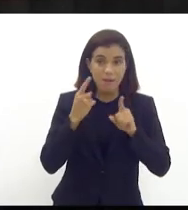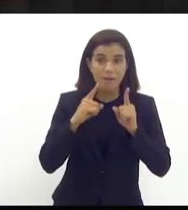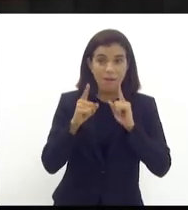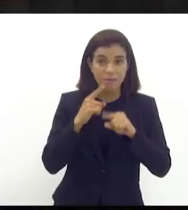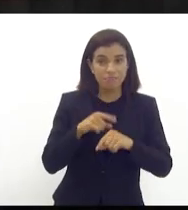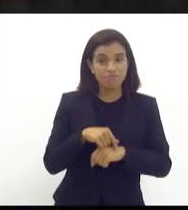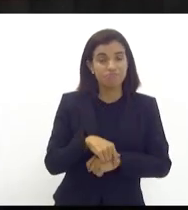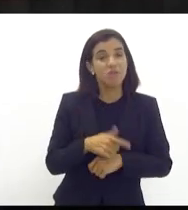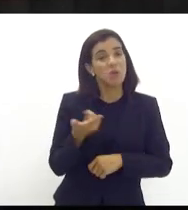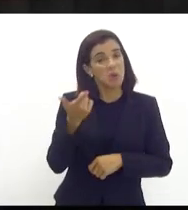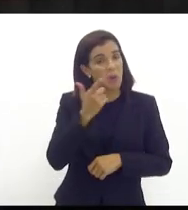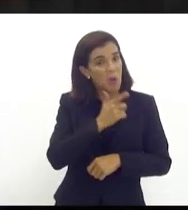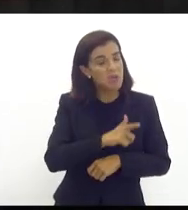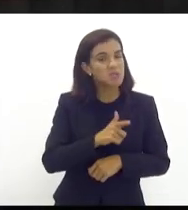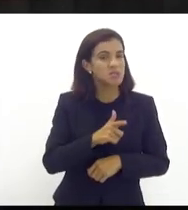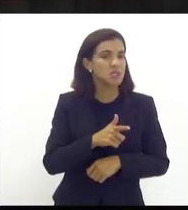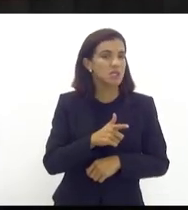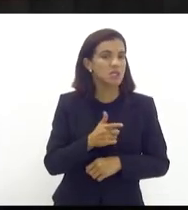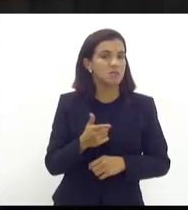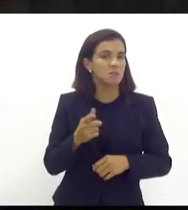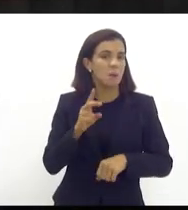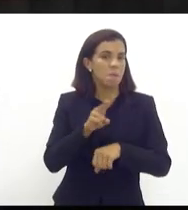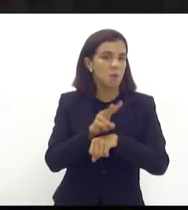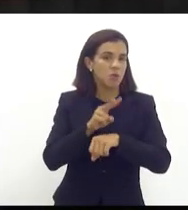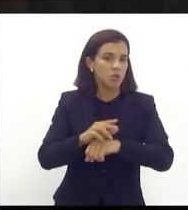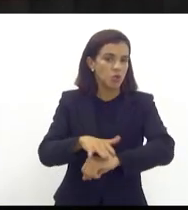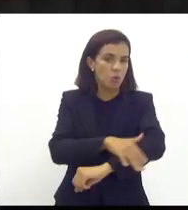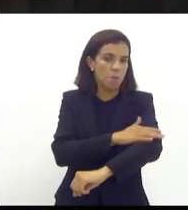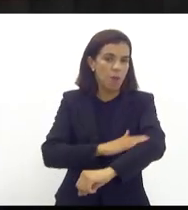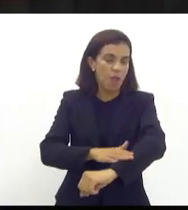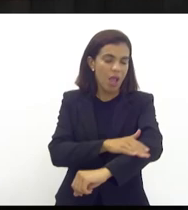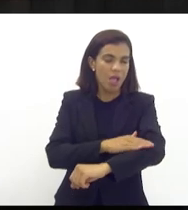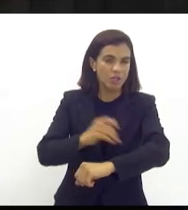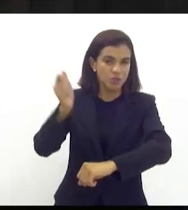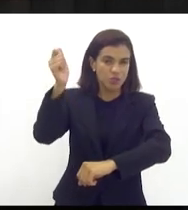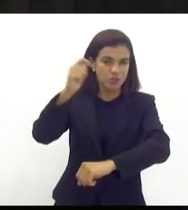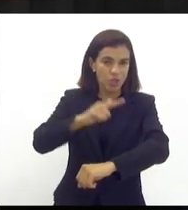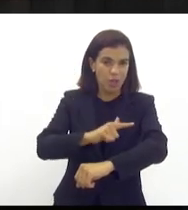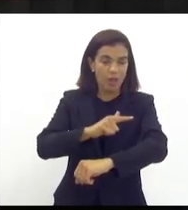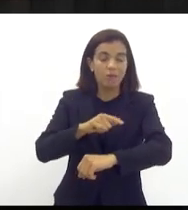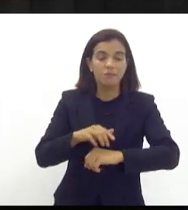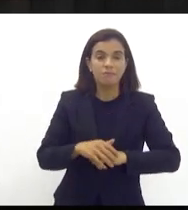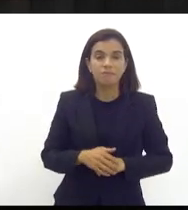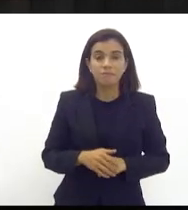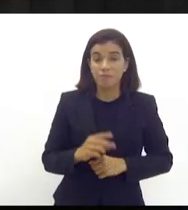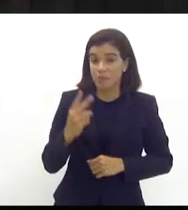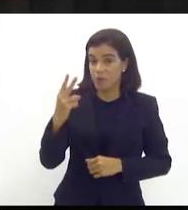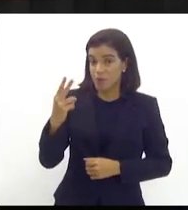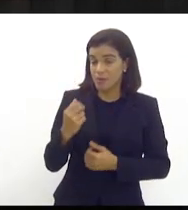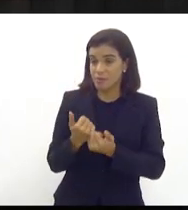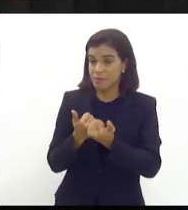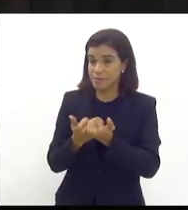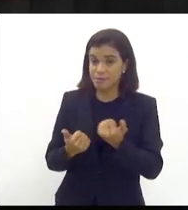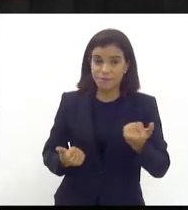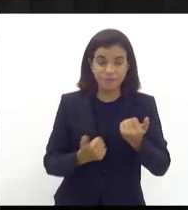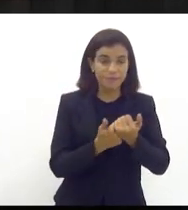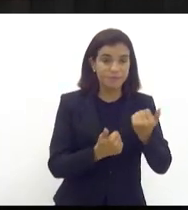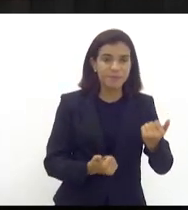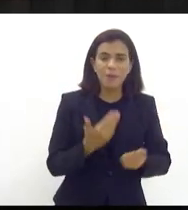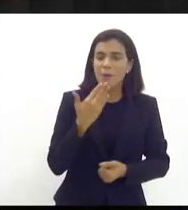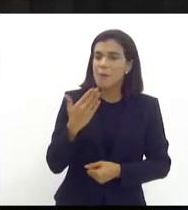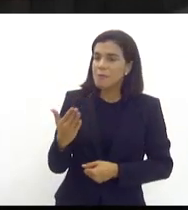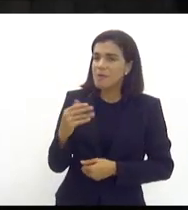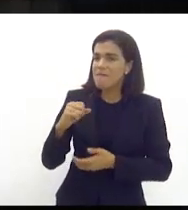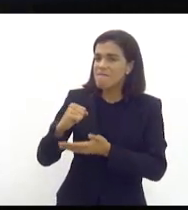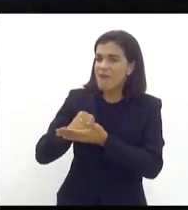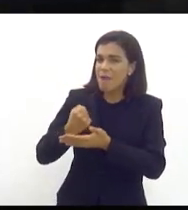Mas consegui botar na cesta básica. Aí fiz um grupo de 2 assessores meus, que pedia para ir às